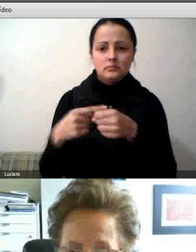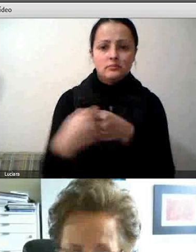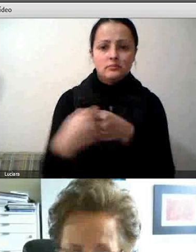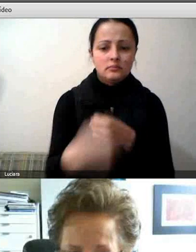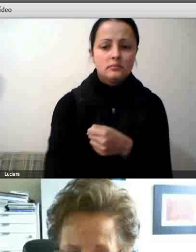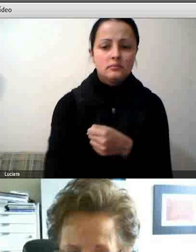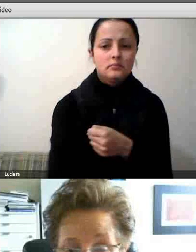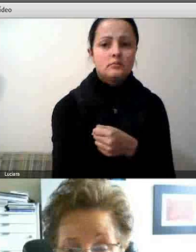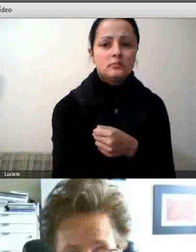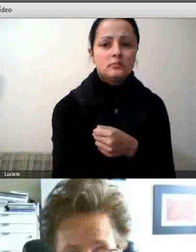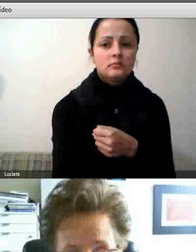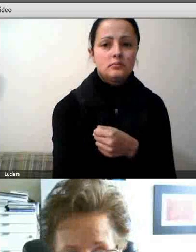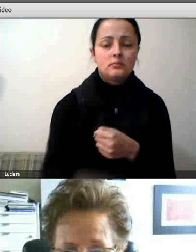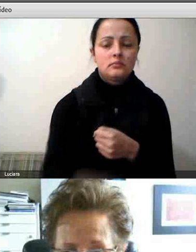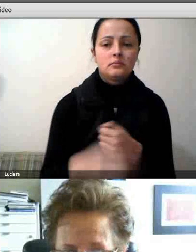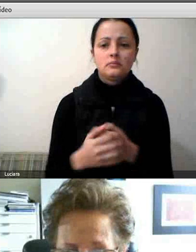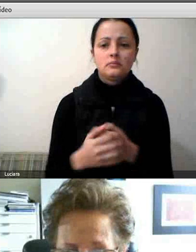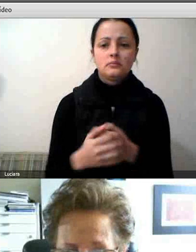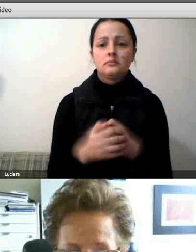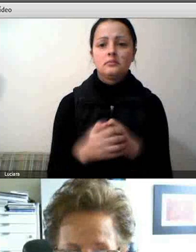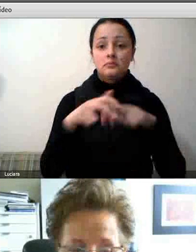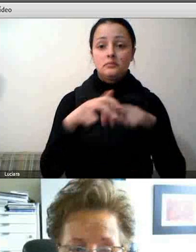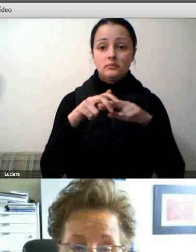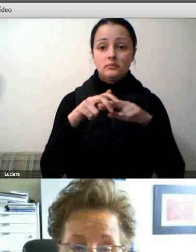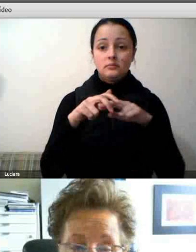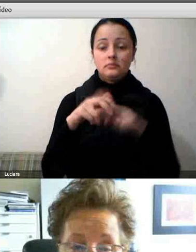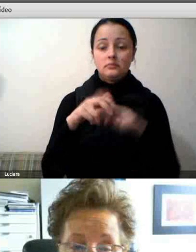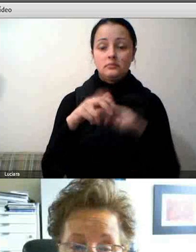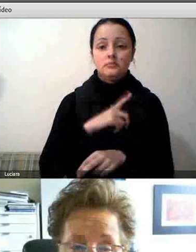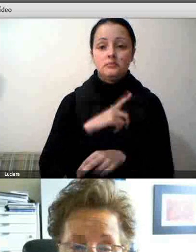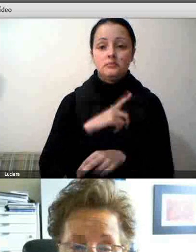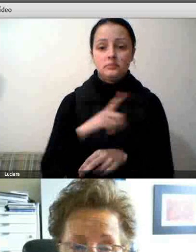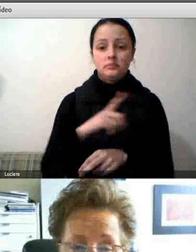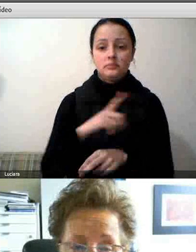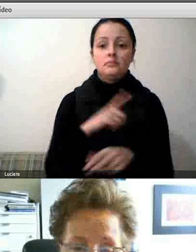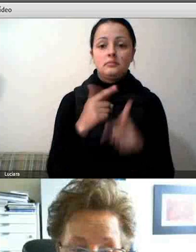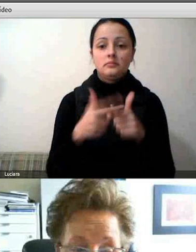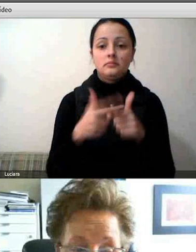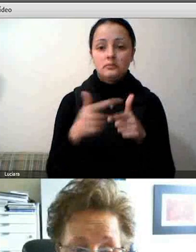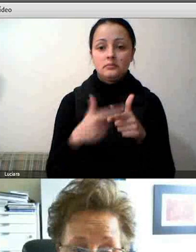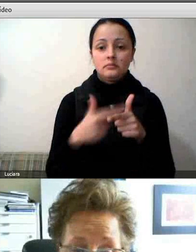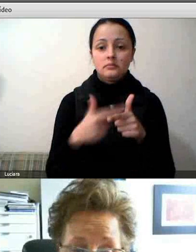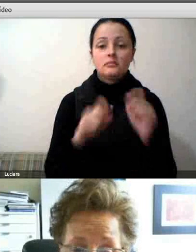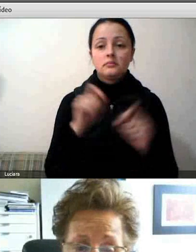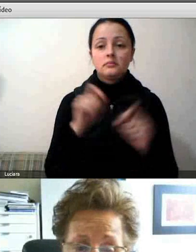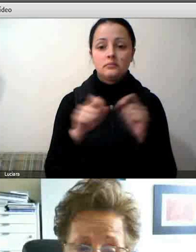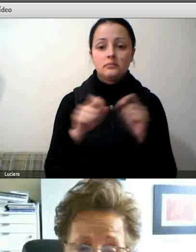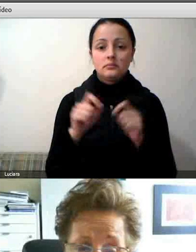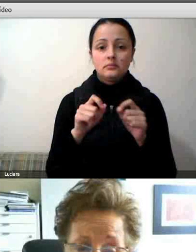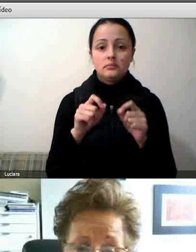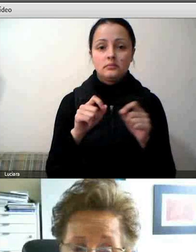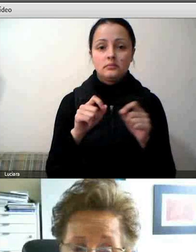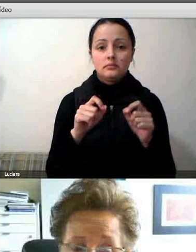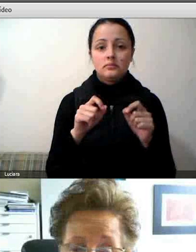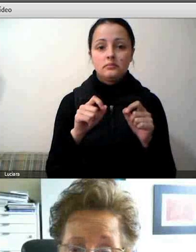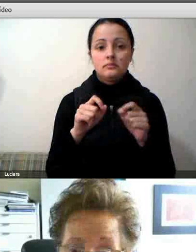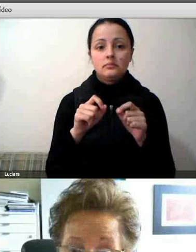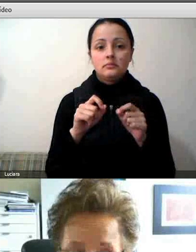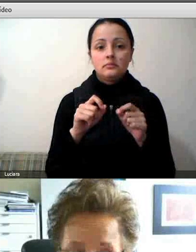na sua sala de aula, e os gestores, né, da escola. Então, nós temos o problema